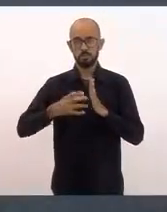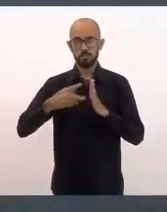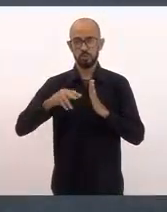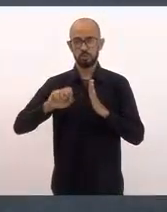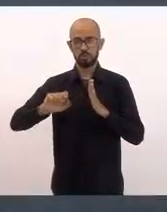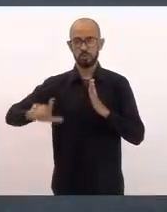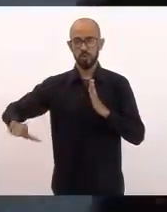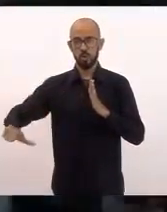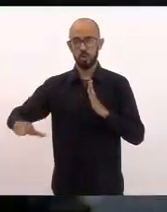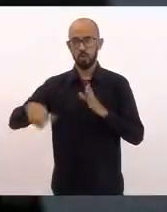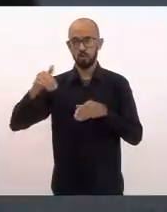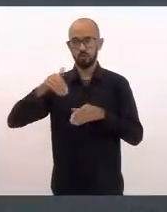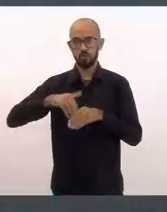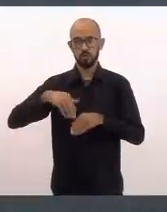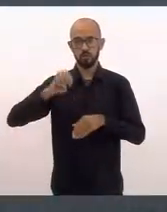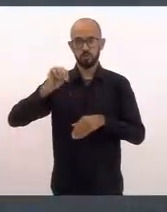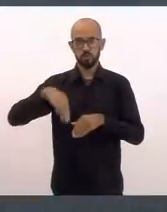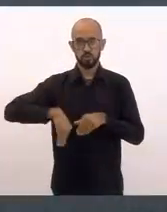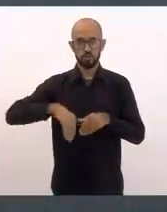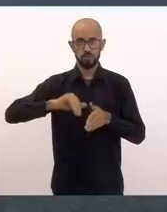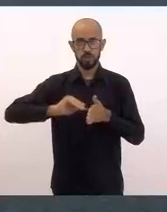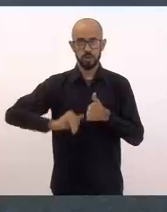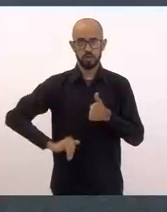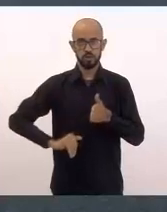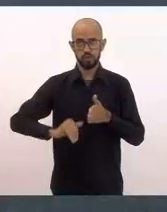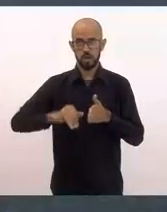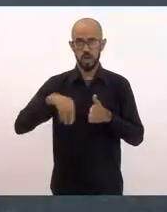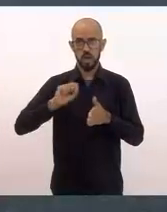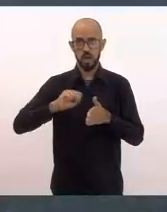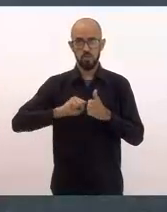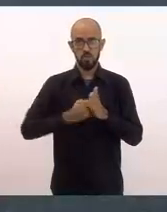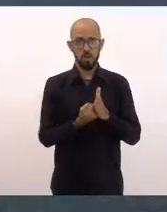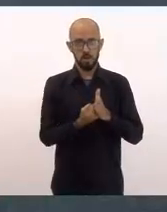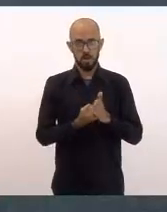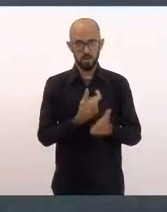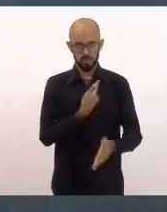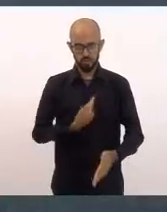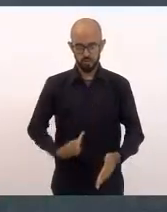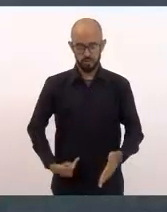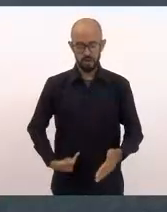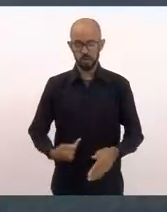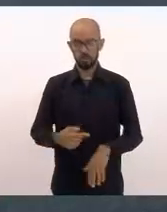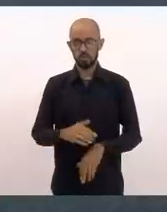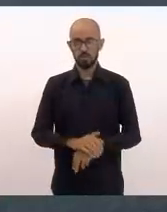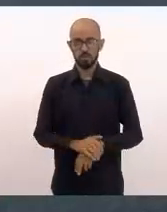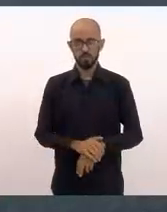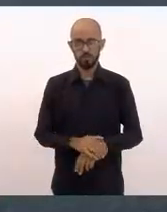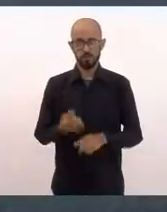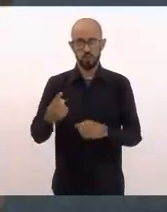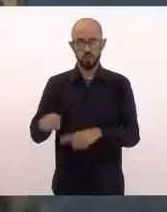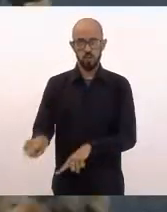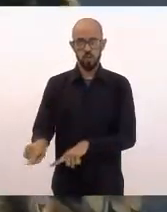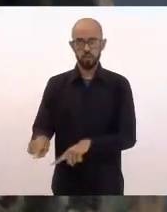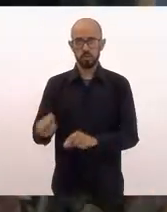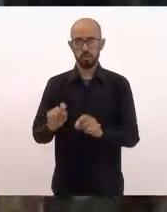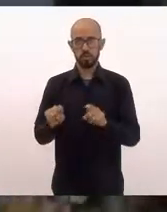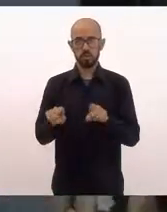PSOL votou sim pela derrubada do veto que o governador deu ao projeto e contra